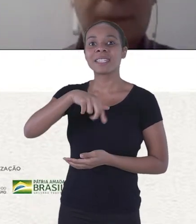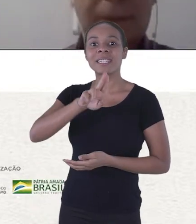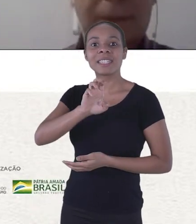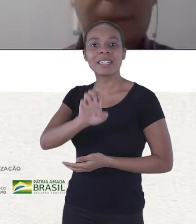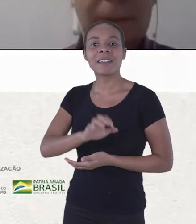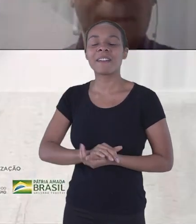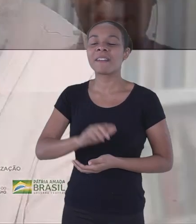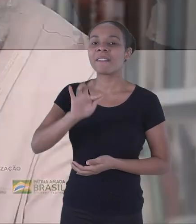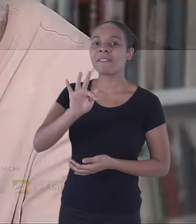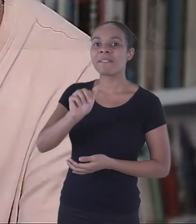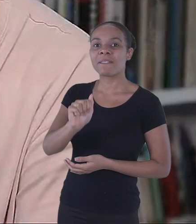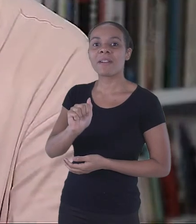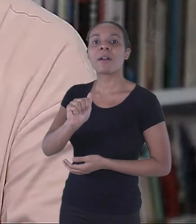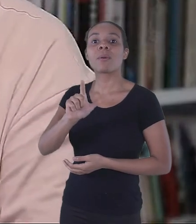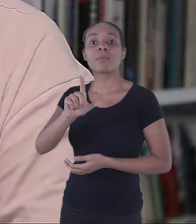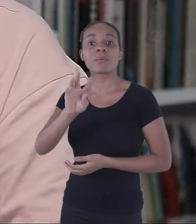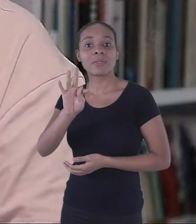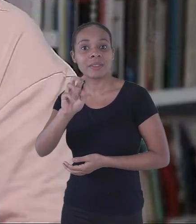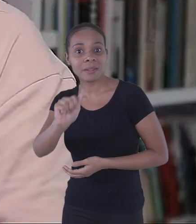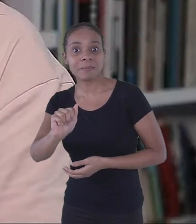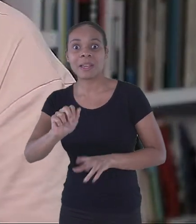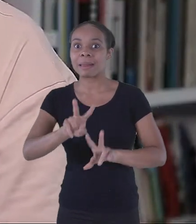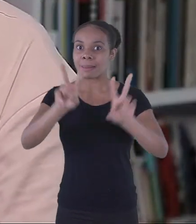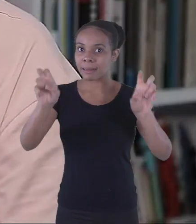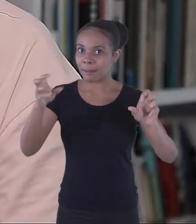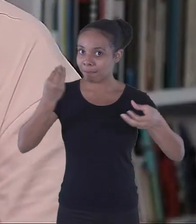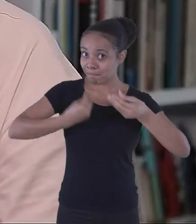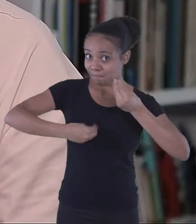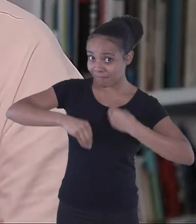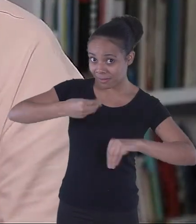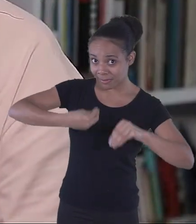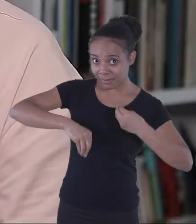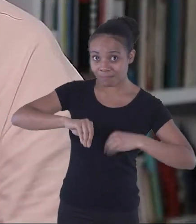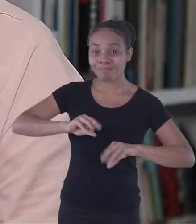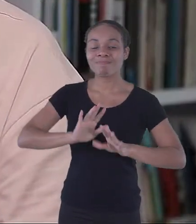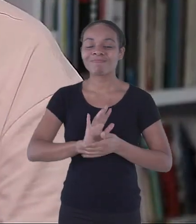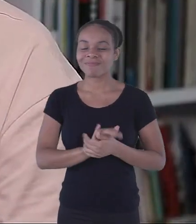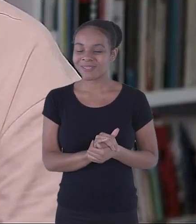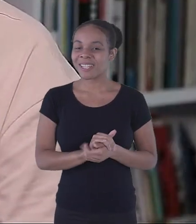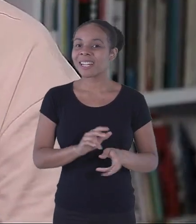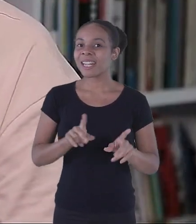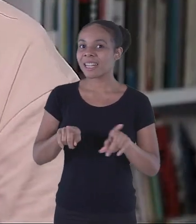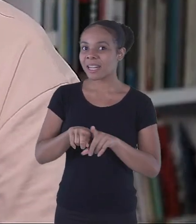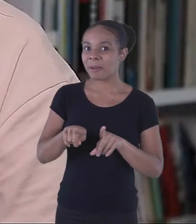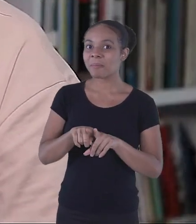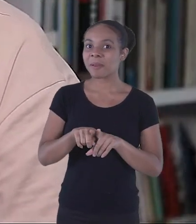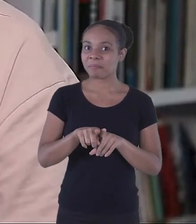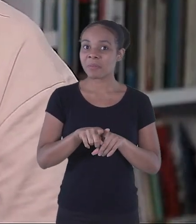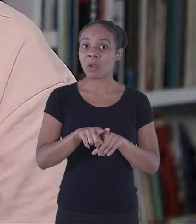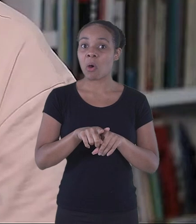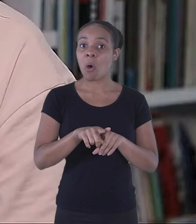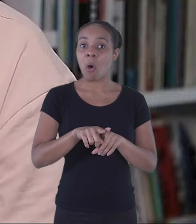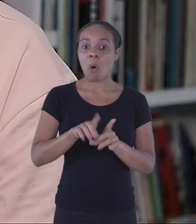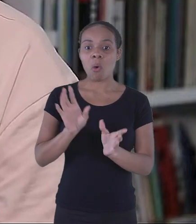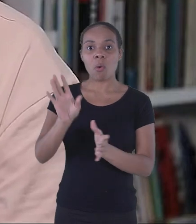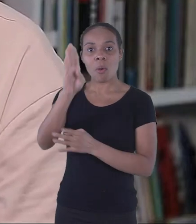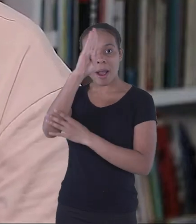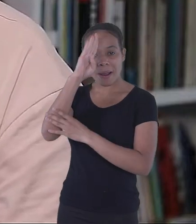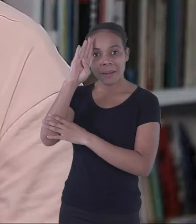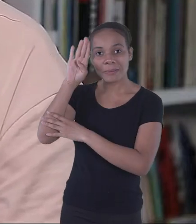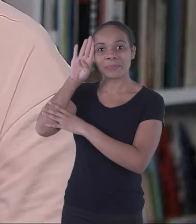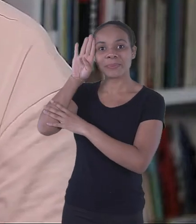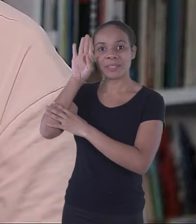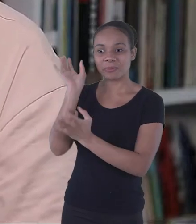É isso que Borges se trata segura o aqui, livro da O Ar Longa Que Me Falta, de Luiz Depressão, O Ar. Schwartz. É, aviso que tem aí